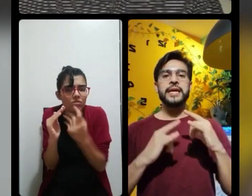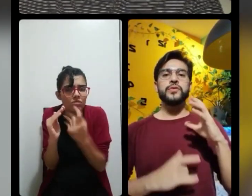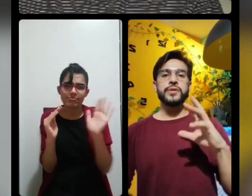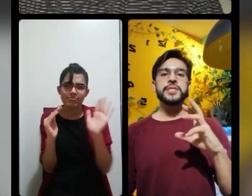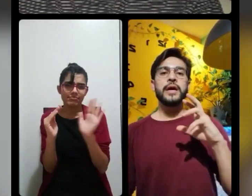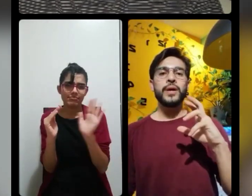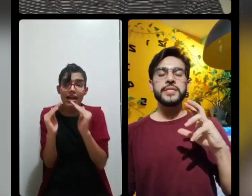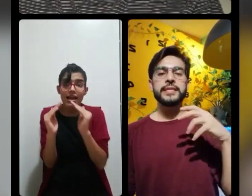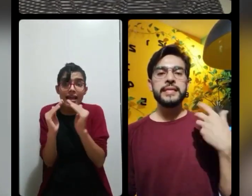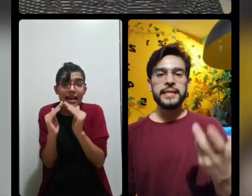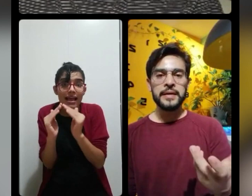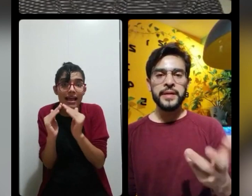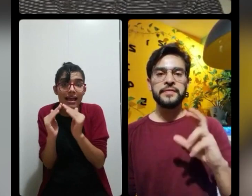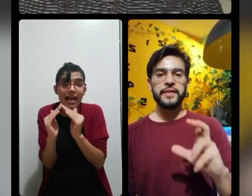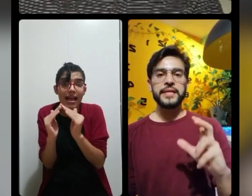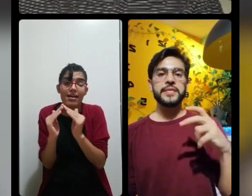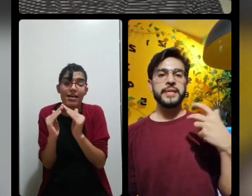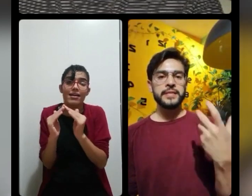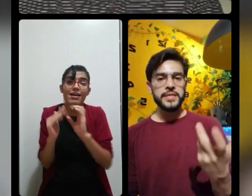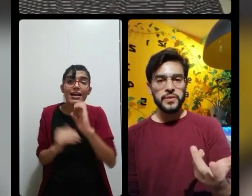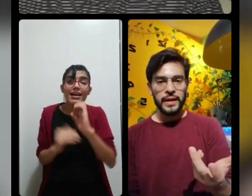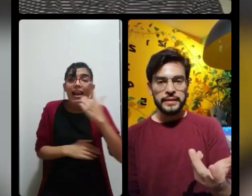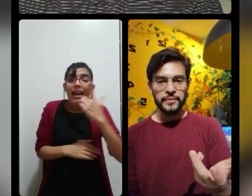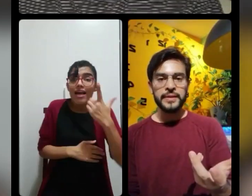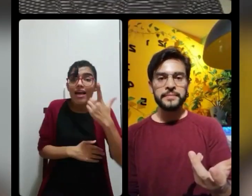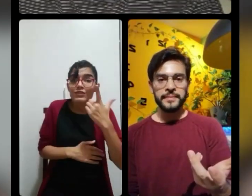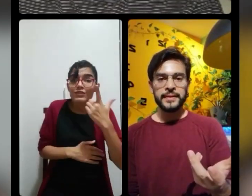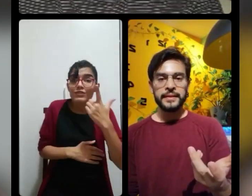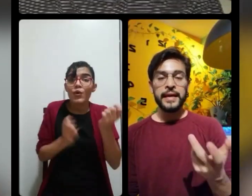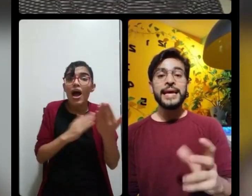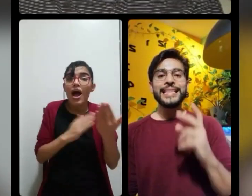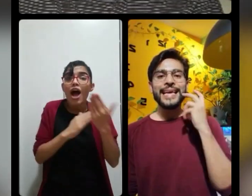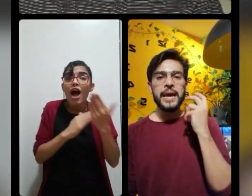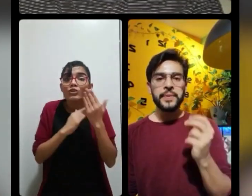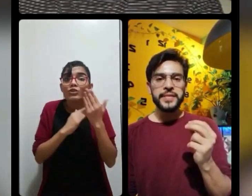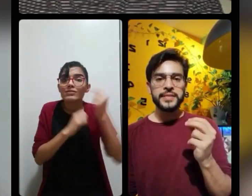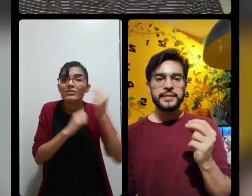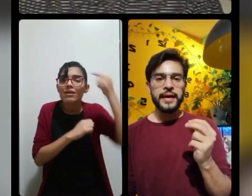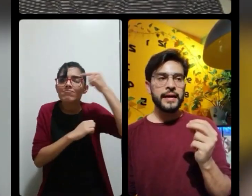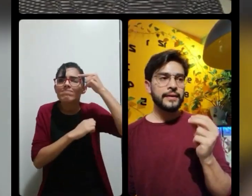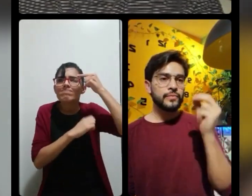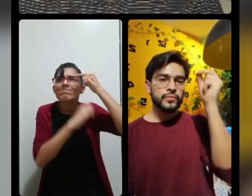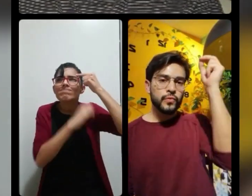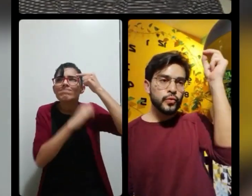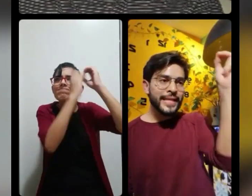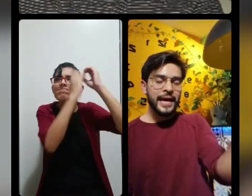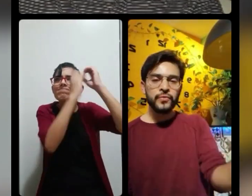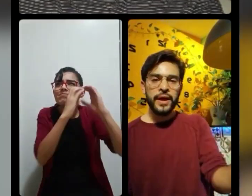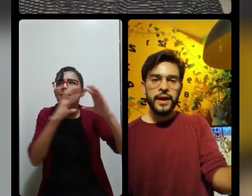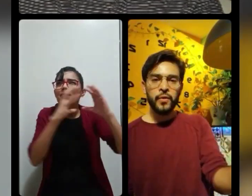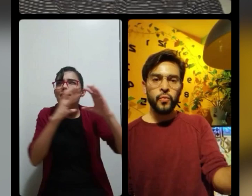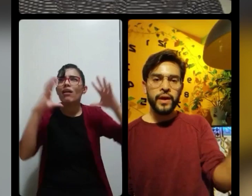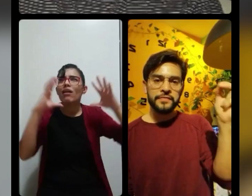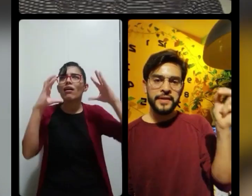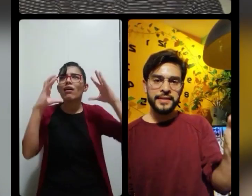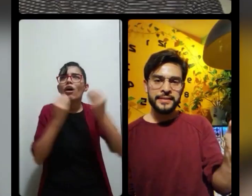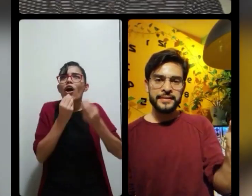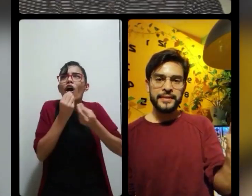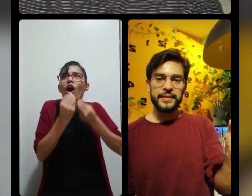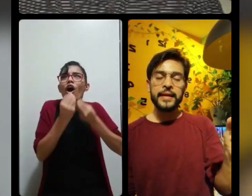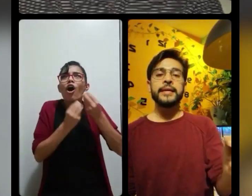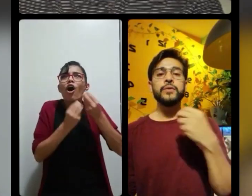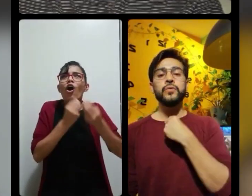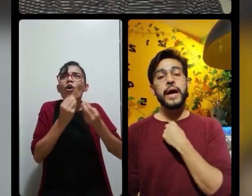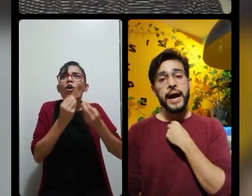os classificadores dão essa dinâmica e flexibilização à língua, né, de representar o dado real, o